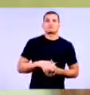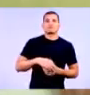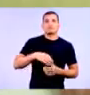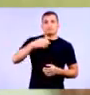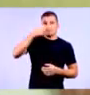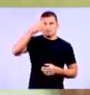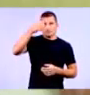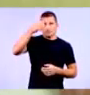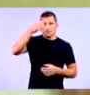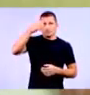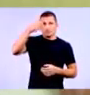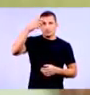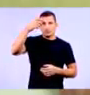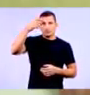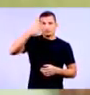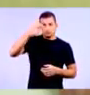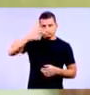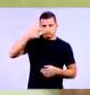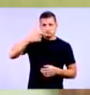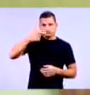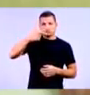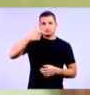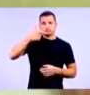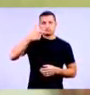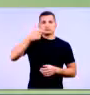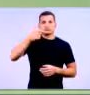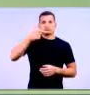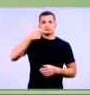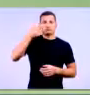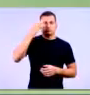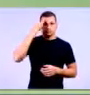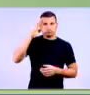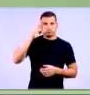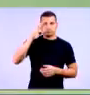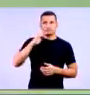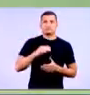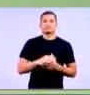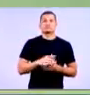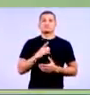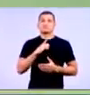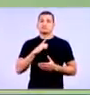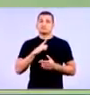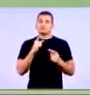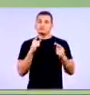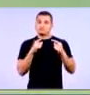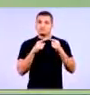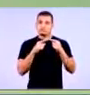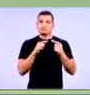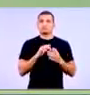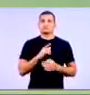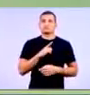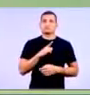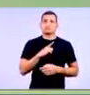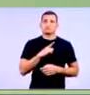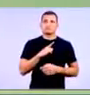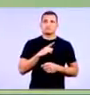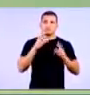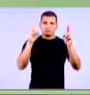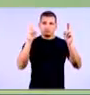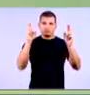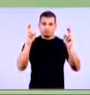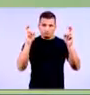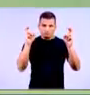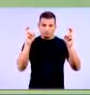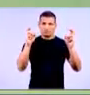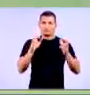primeiros princípios, que é a interação e cooperação, elas se interligam. Nós temos aqui uma citação